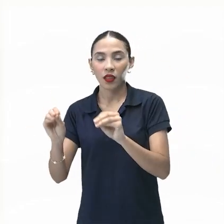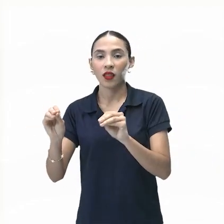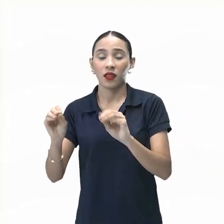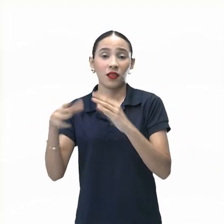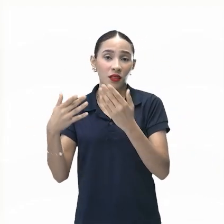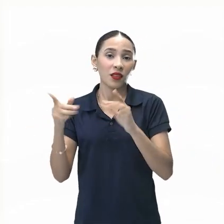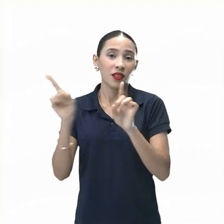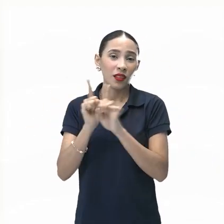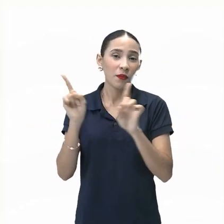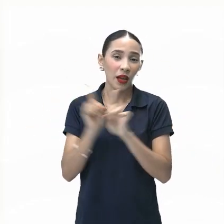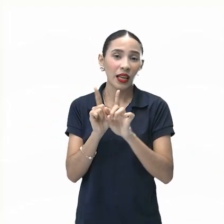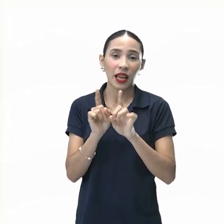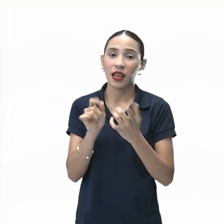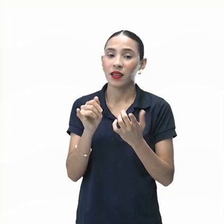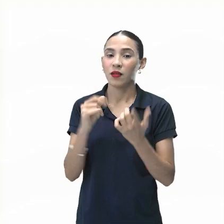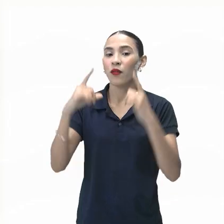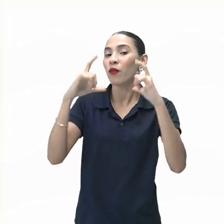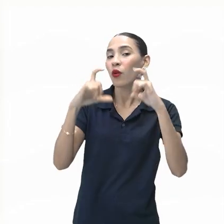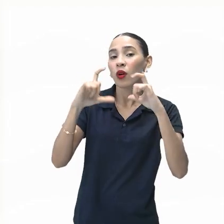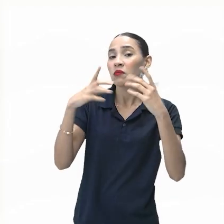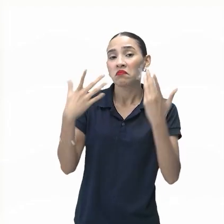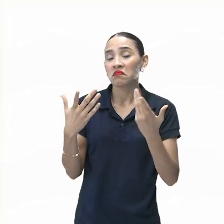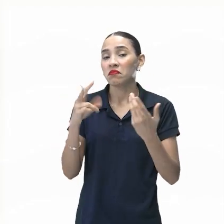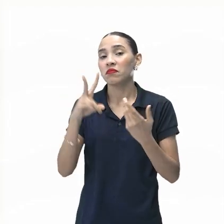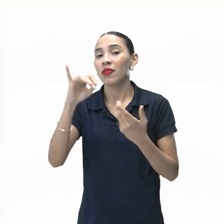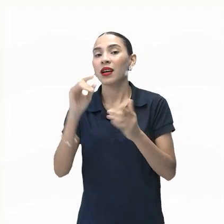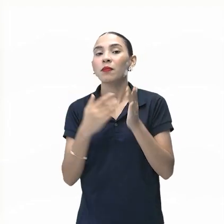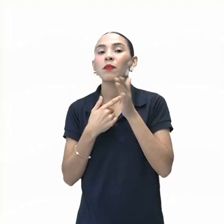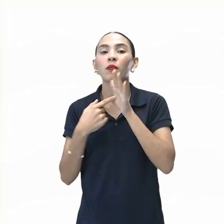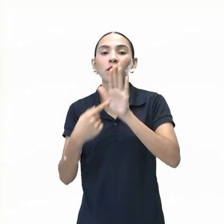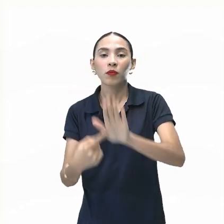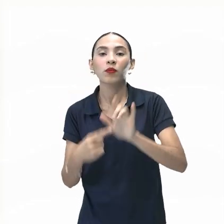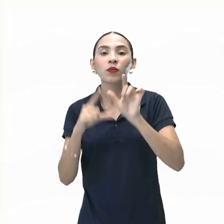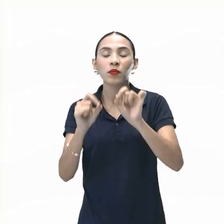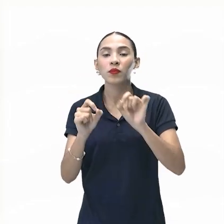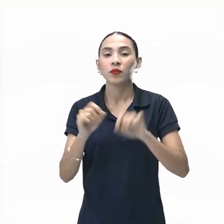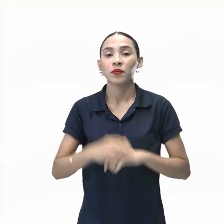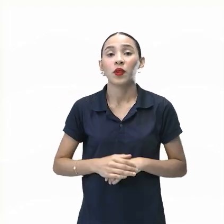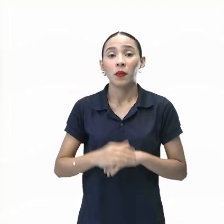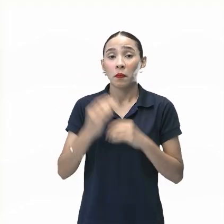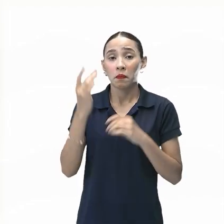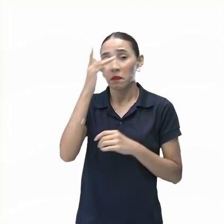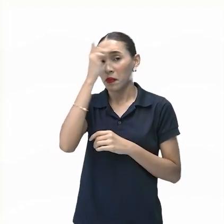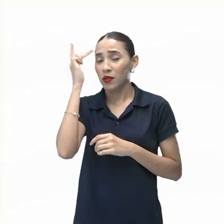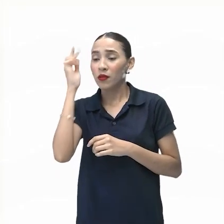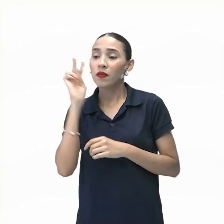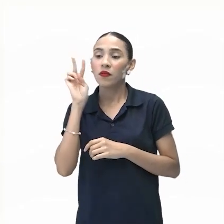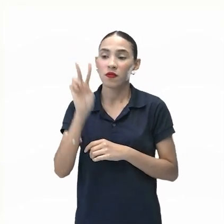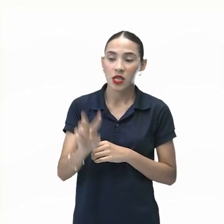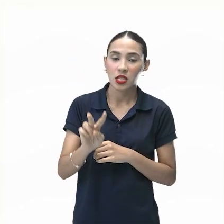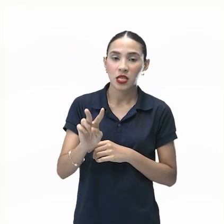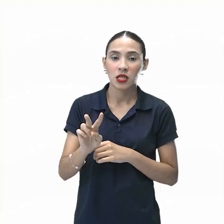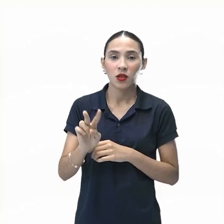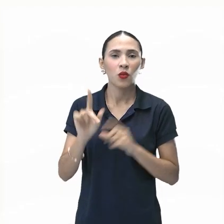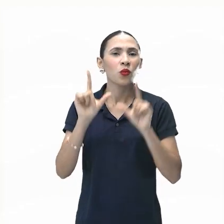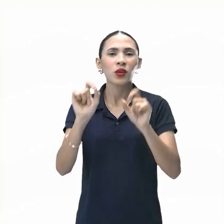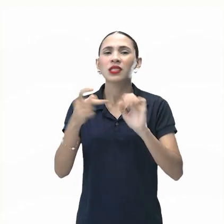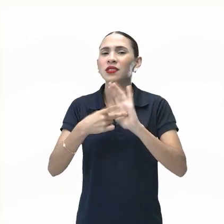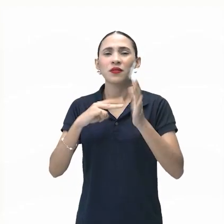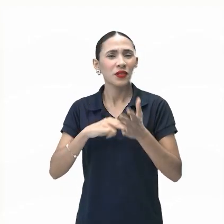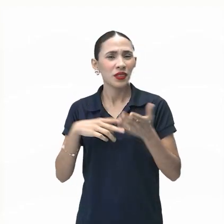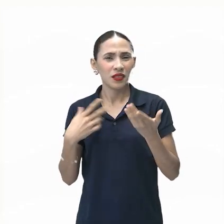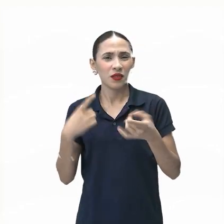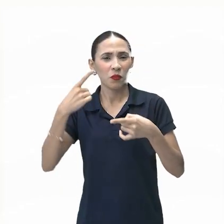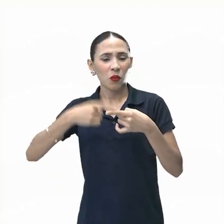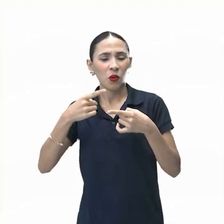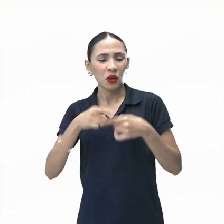até mesmo uma fotografia ele vai mostrar. E aí o público vai estar vendo o que quer falar, por que